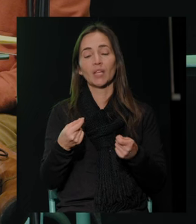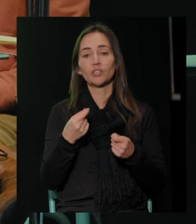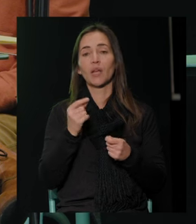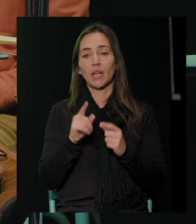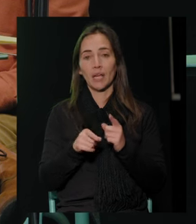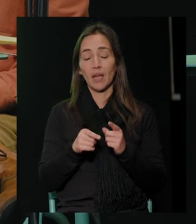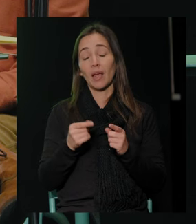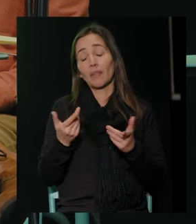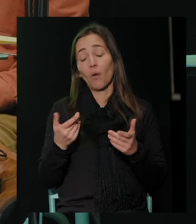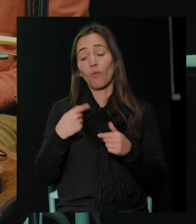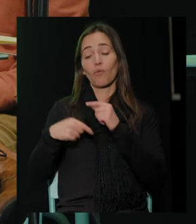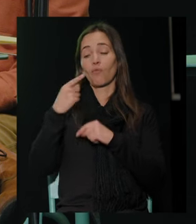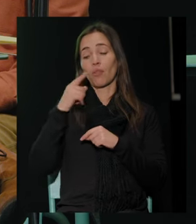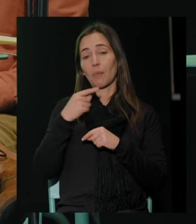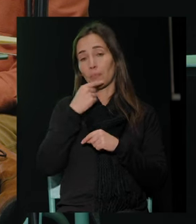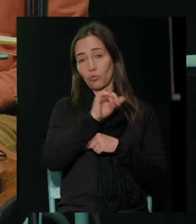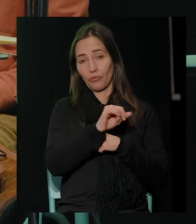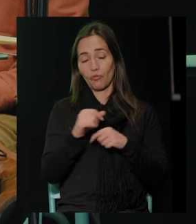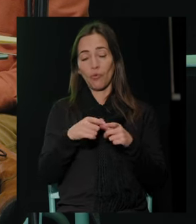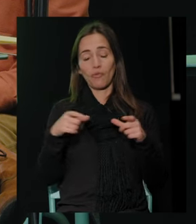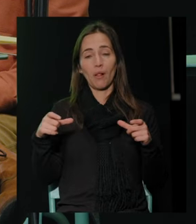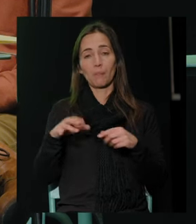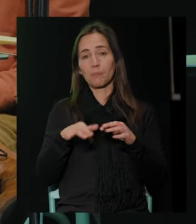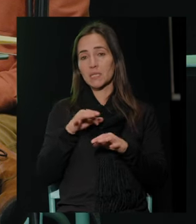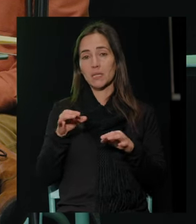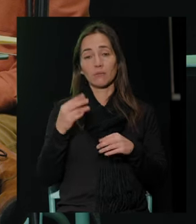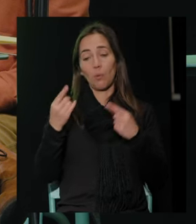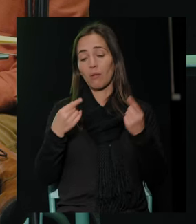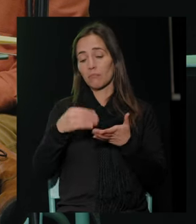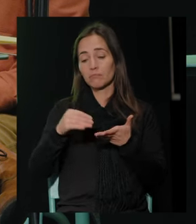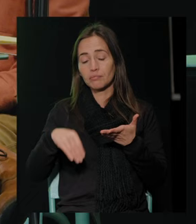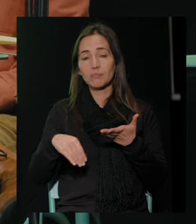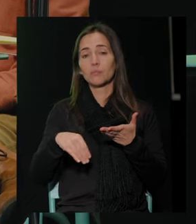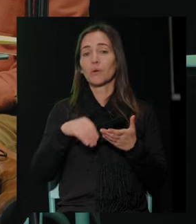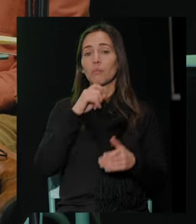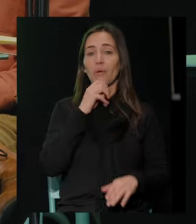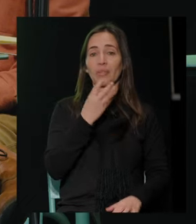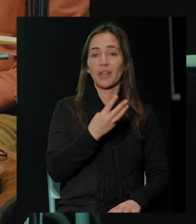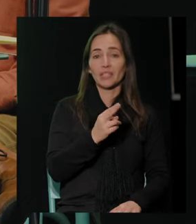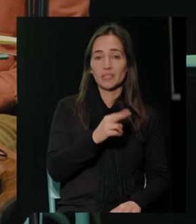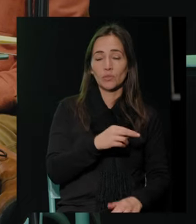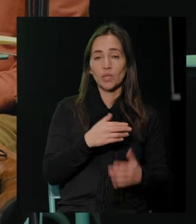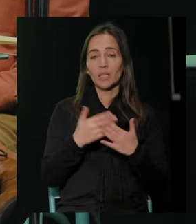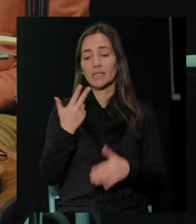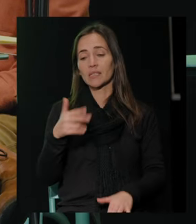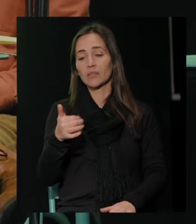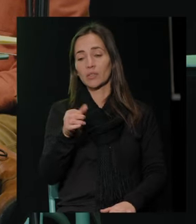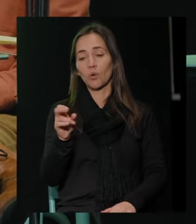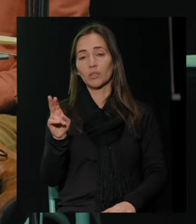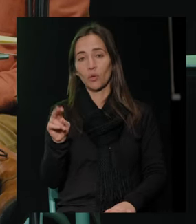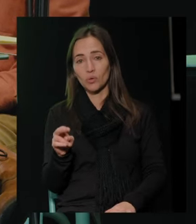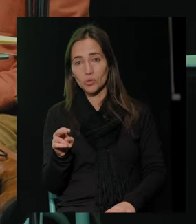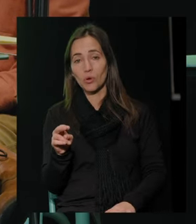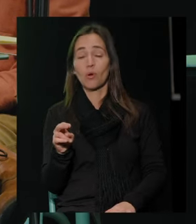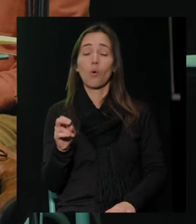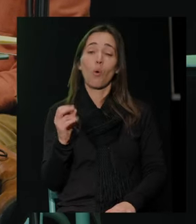questão, pode ser qualquer tipo de subscrição e pode ir entre, por exemplo, 3 euros até 150 euros ou até um